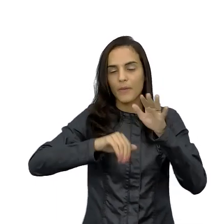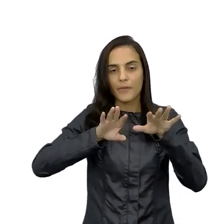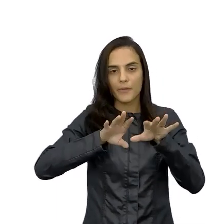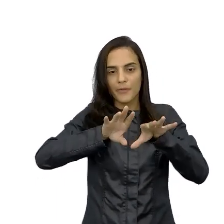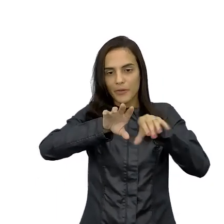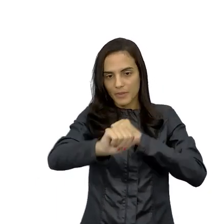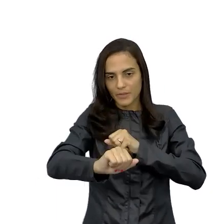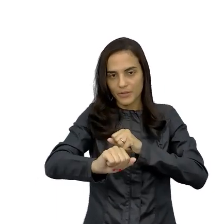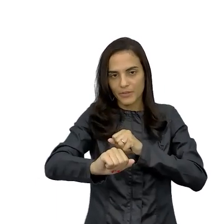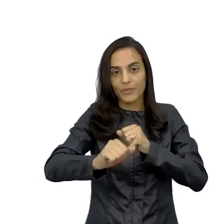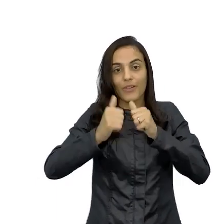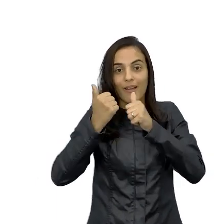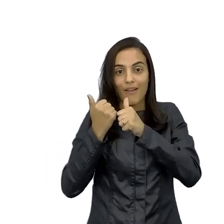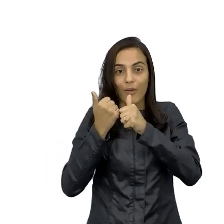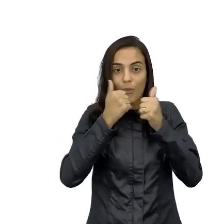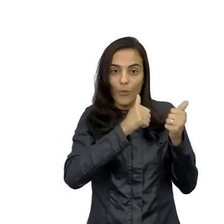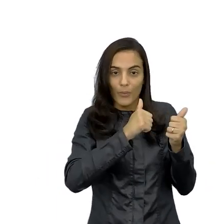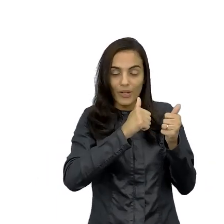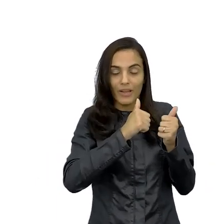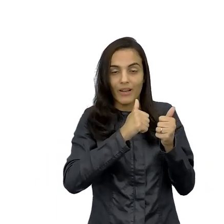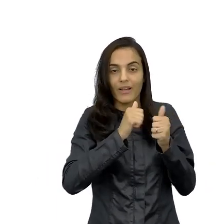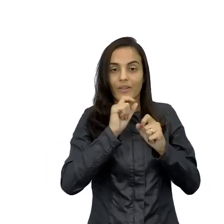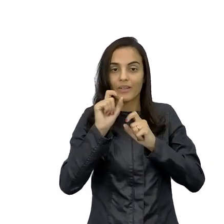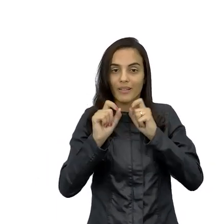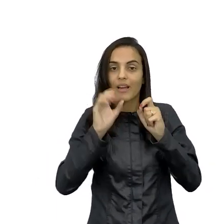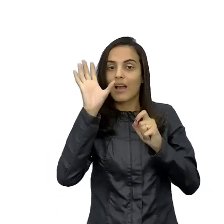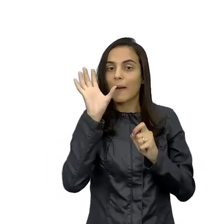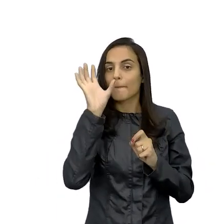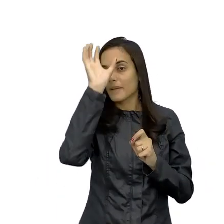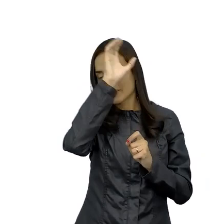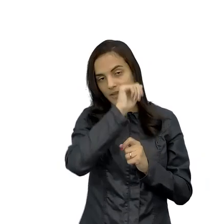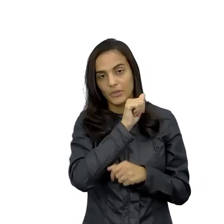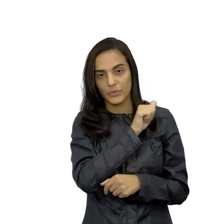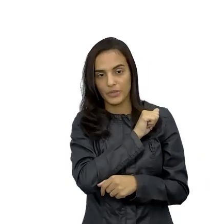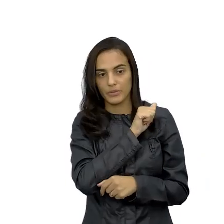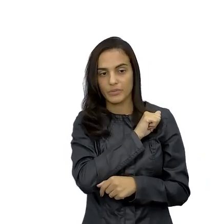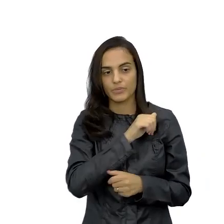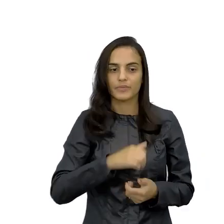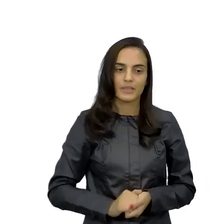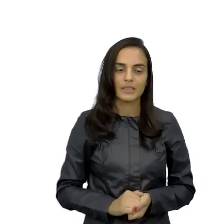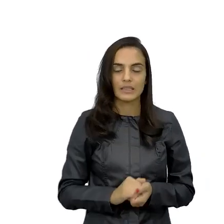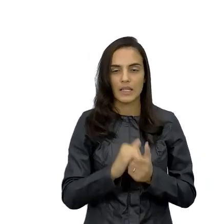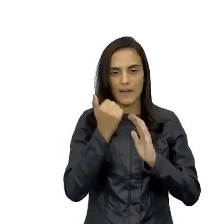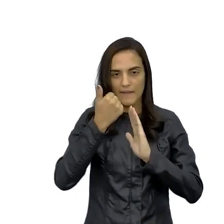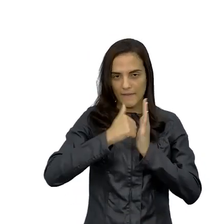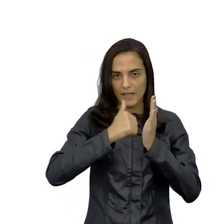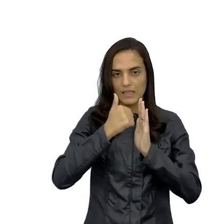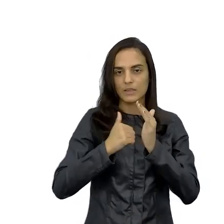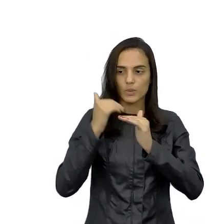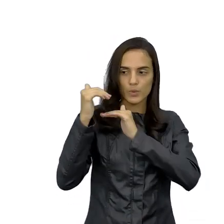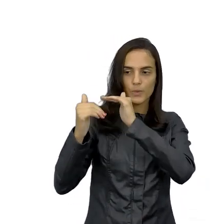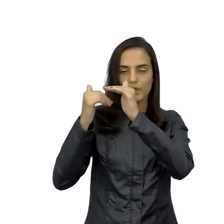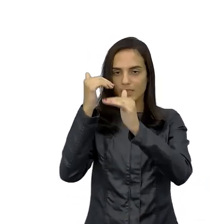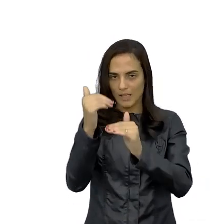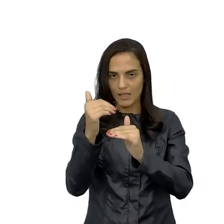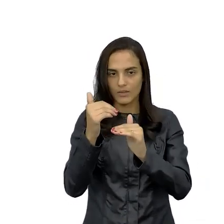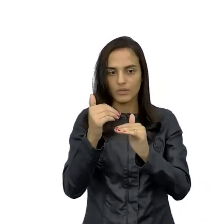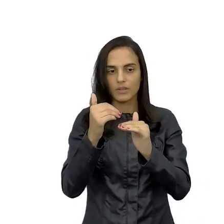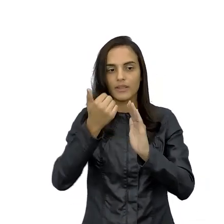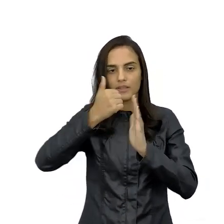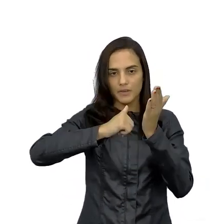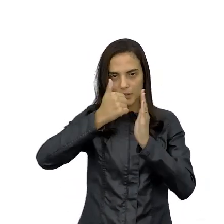formativa aqui que vai acompanhar, no fundo, a aprendizagem dos alunos. Nesta avaliação de processo, ou seja, nessa